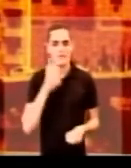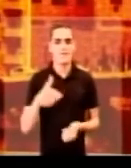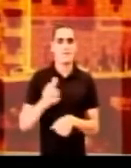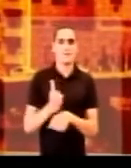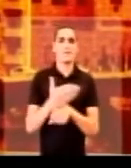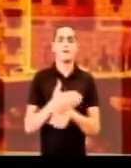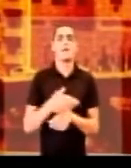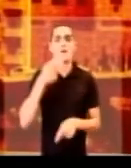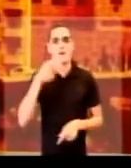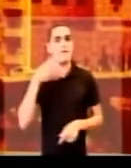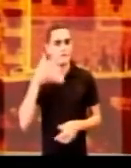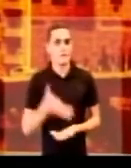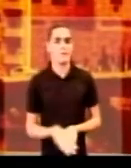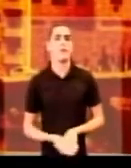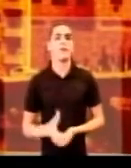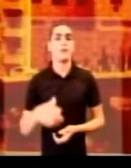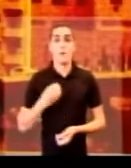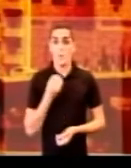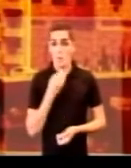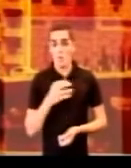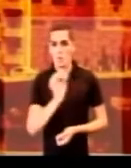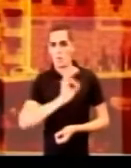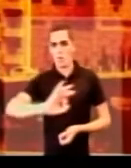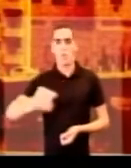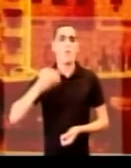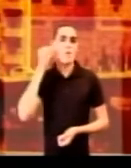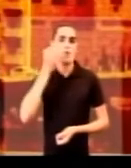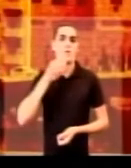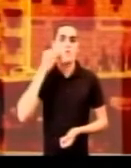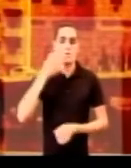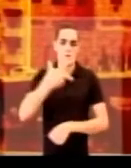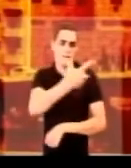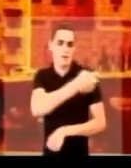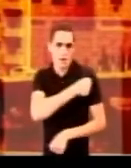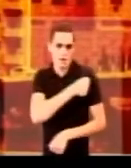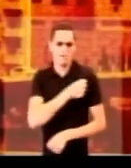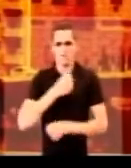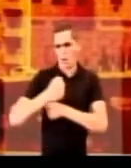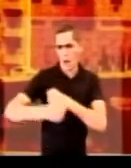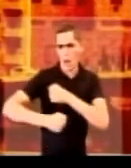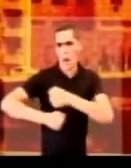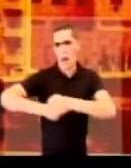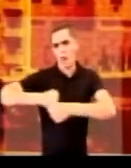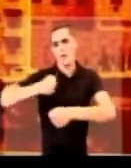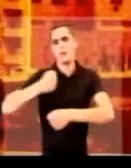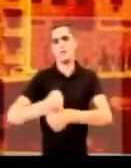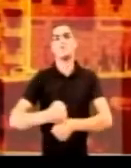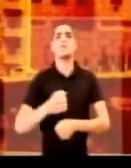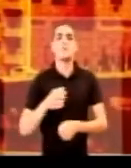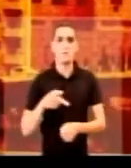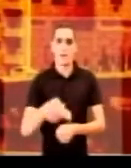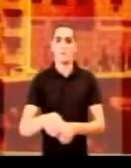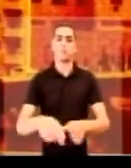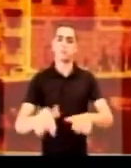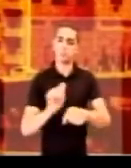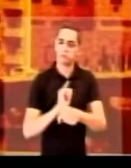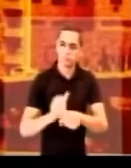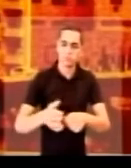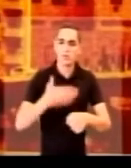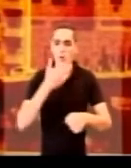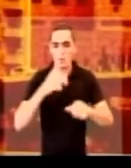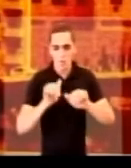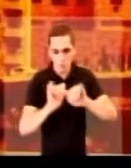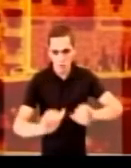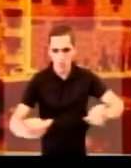uma boa experiência em vacinação. Ao longo desses anos foram sendo estruturados. Para vocês terem